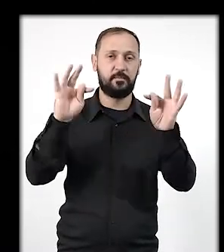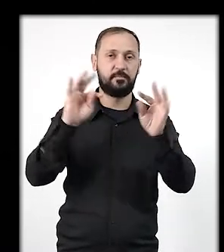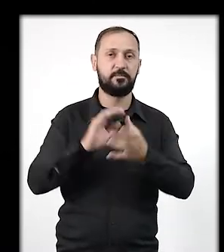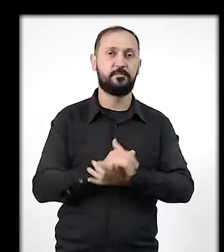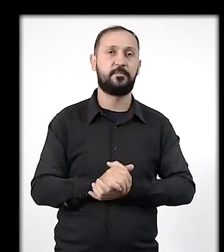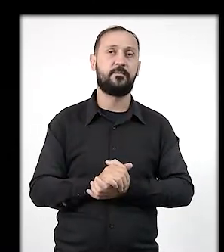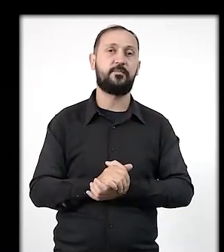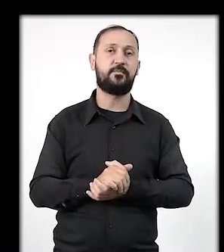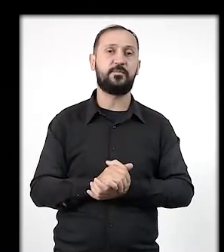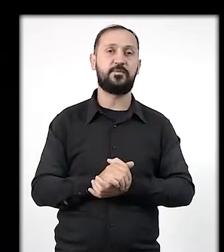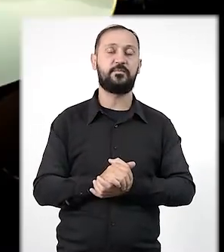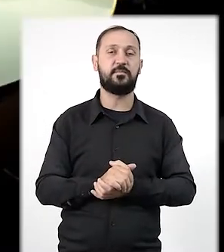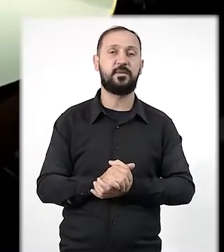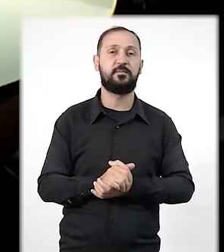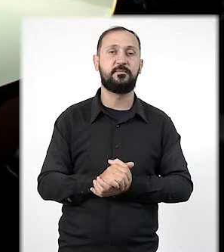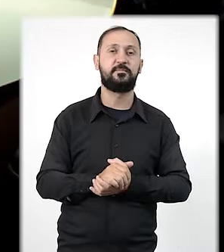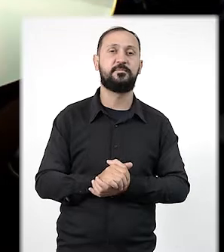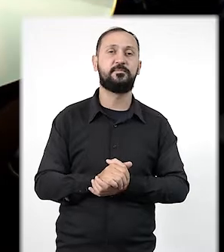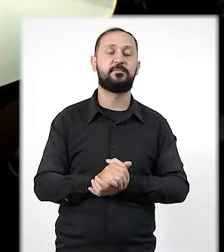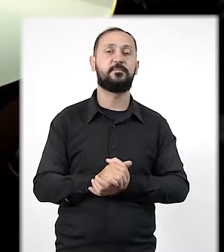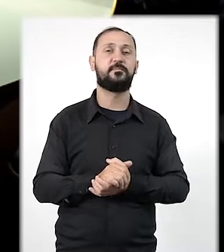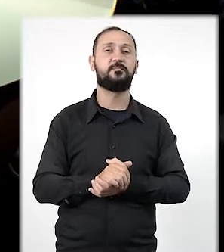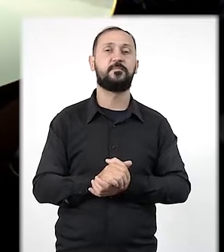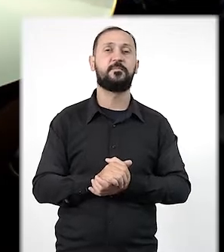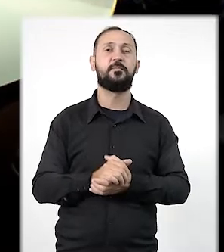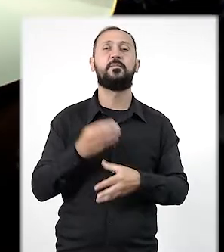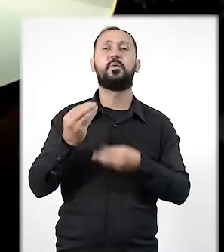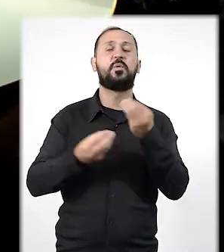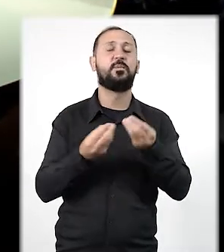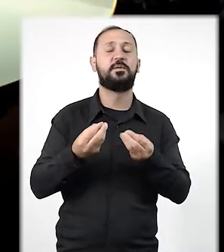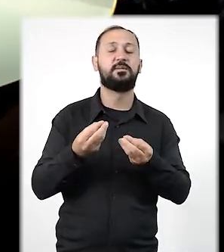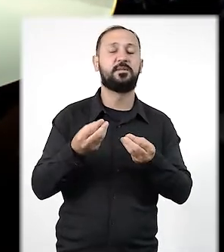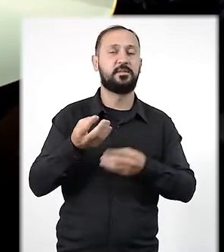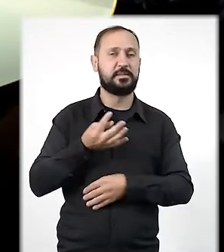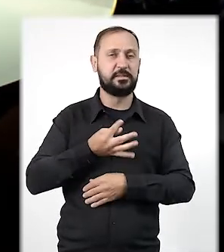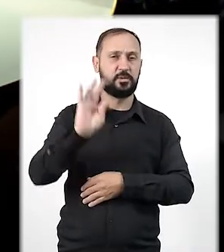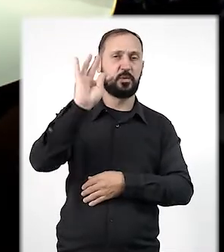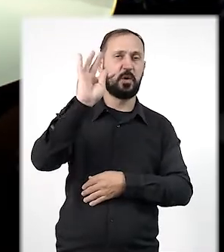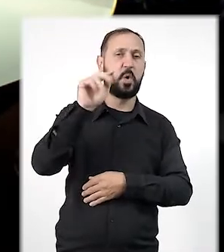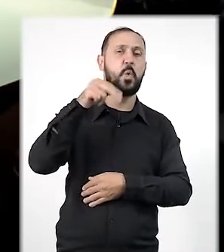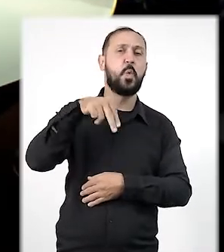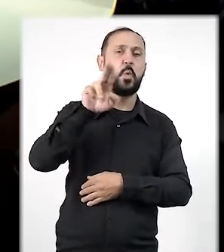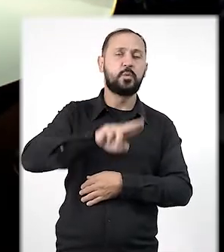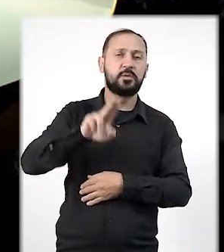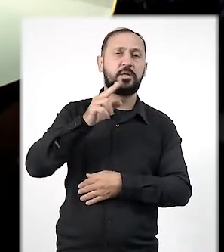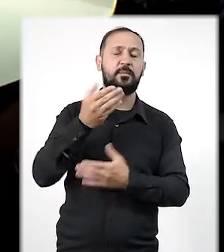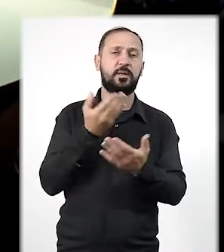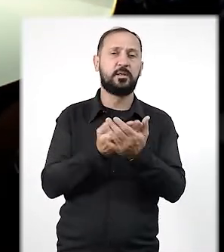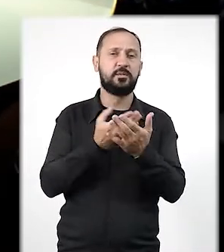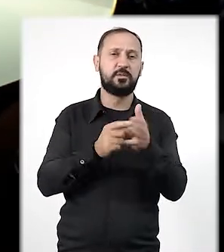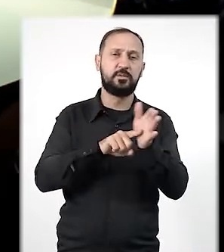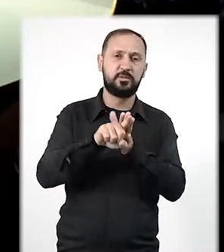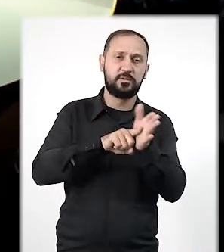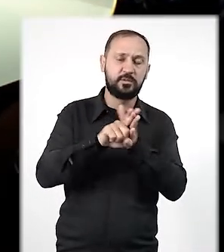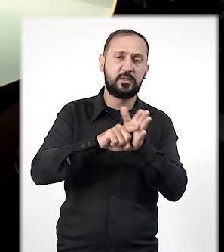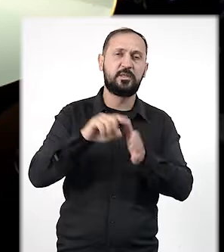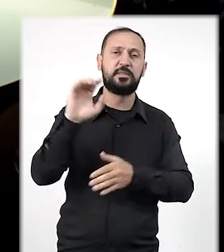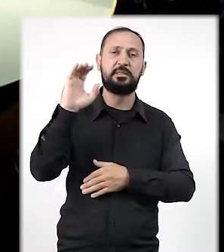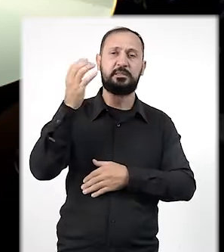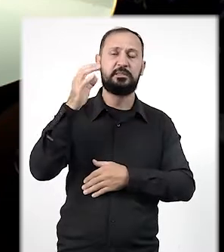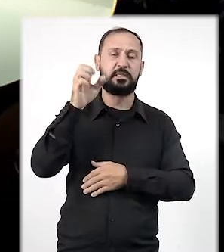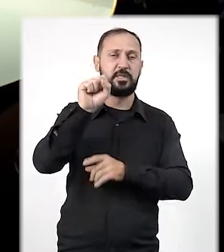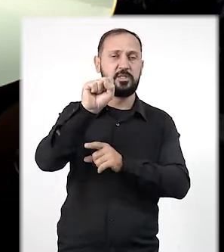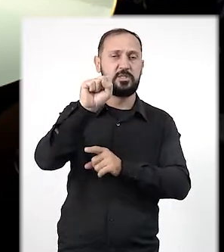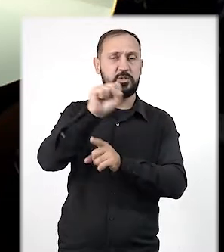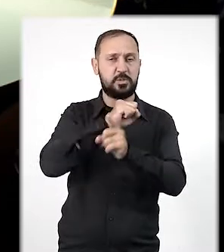testosterona. E essa testosterona, então, ela é utilizada até para estudos no campo das ciências